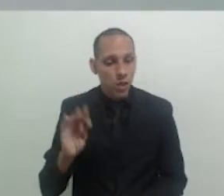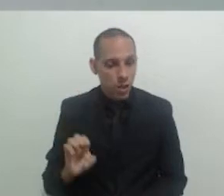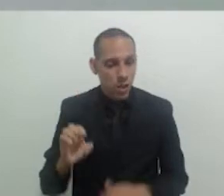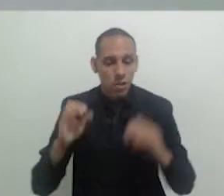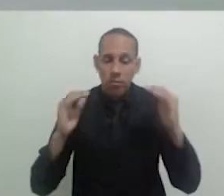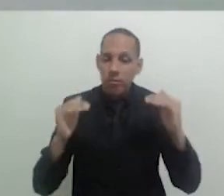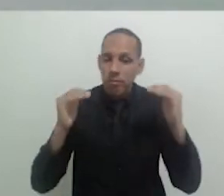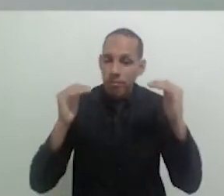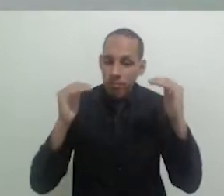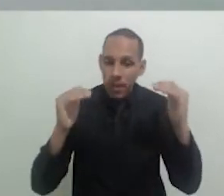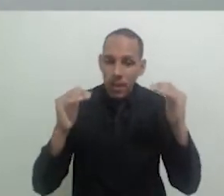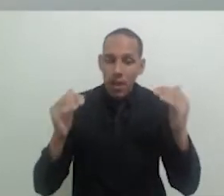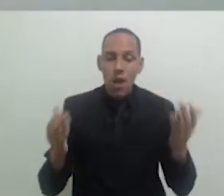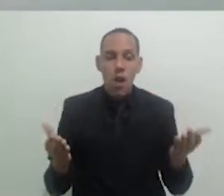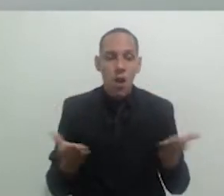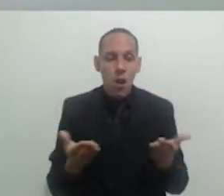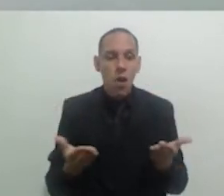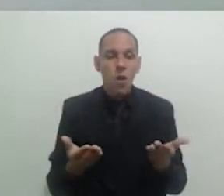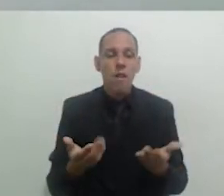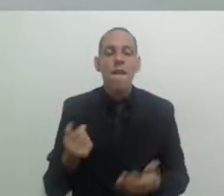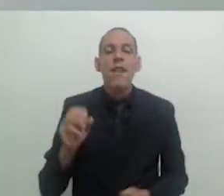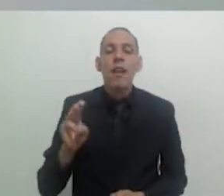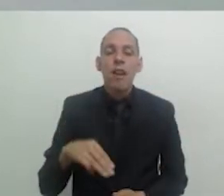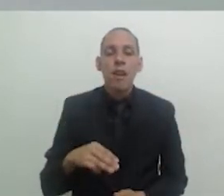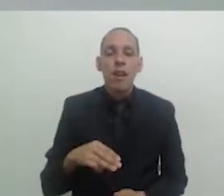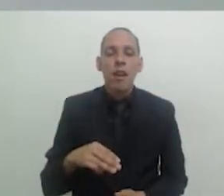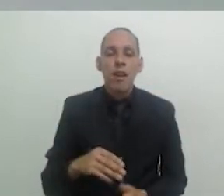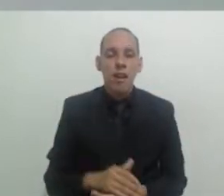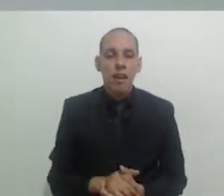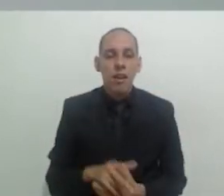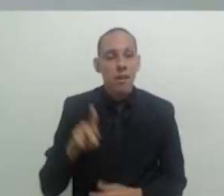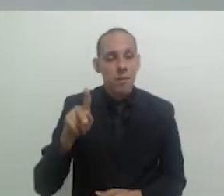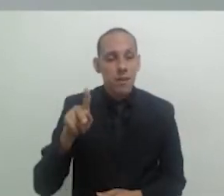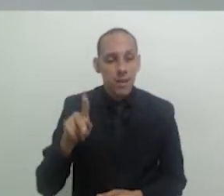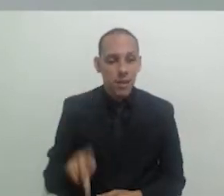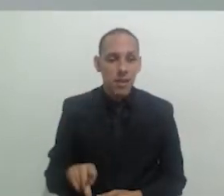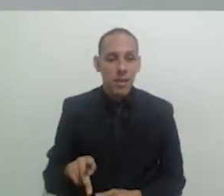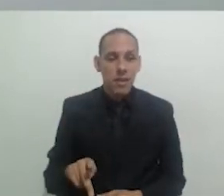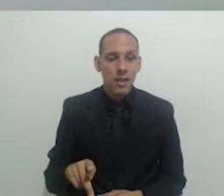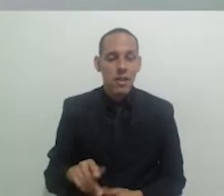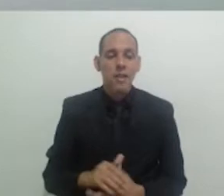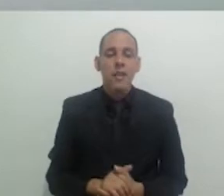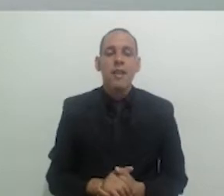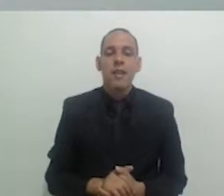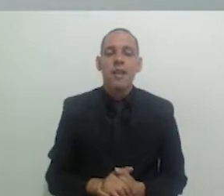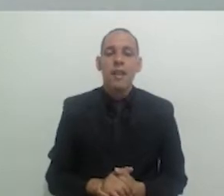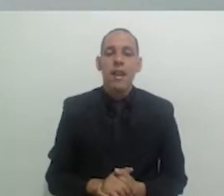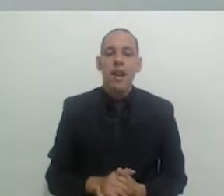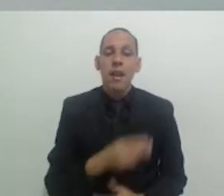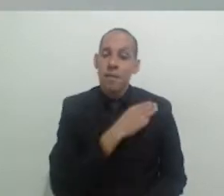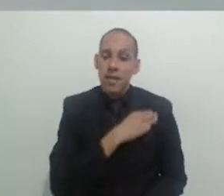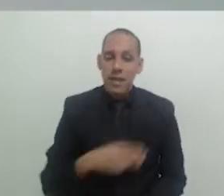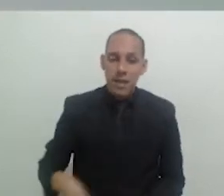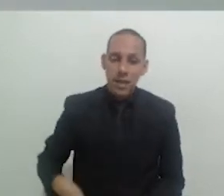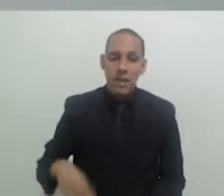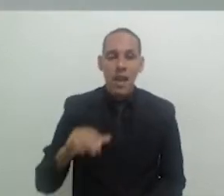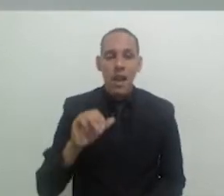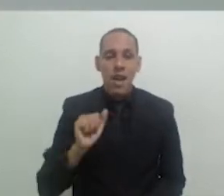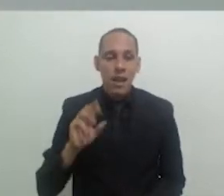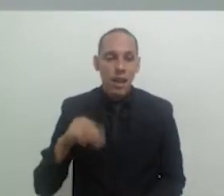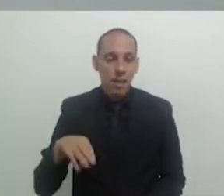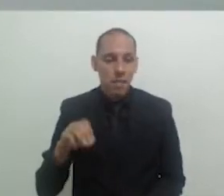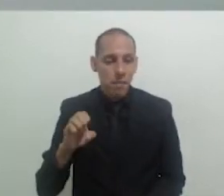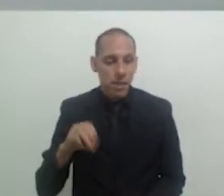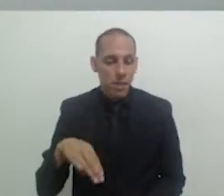então presidente, ministra Carmen Lúcia, nos autos da suspensão da segurança de